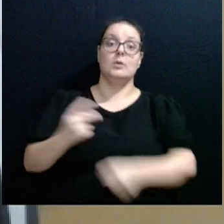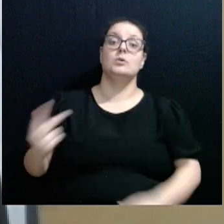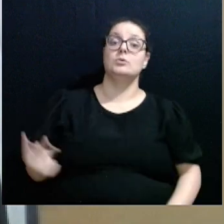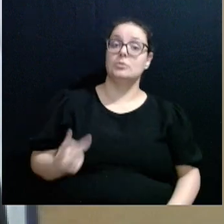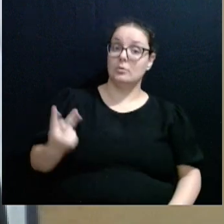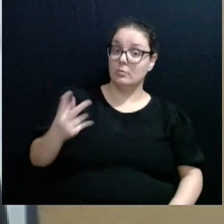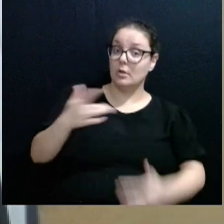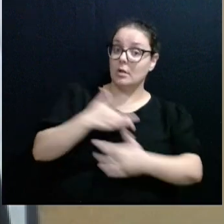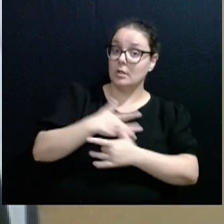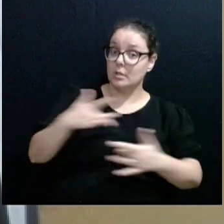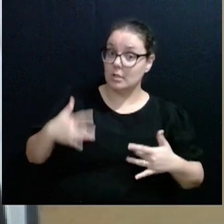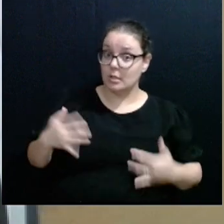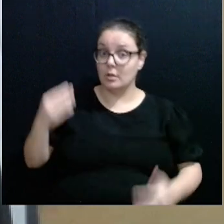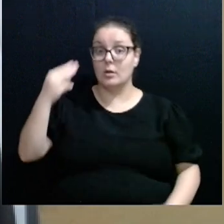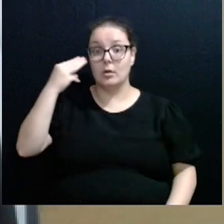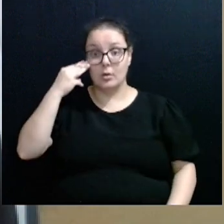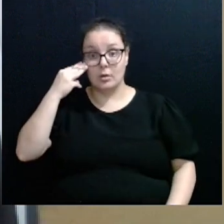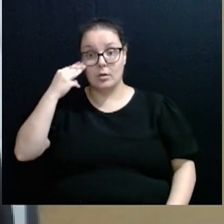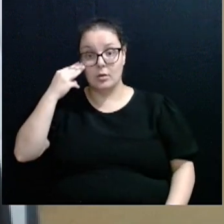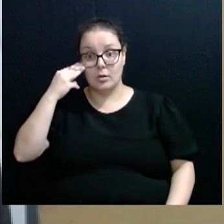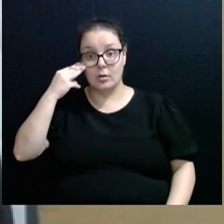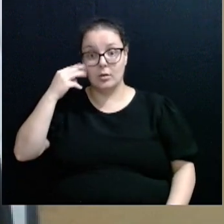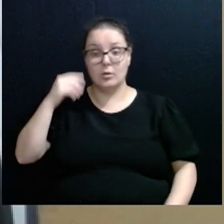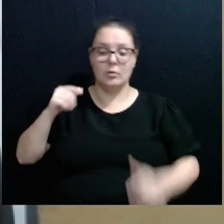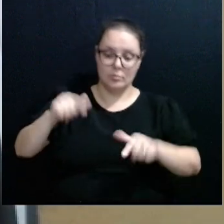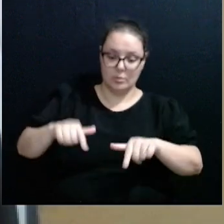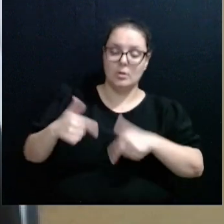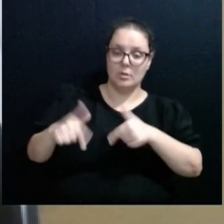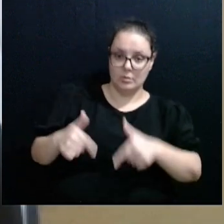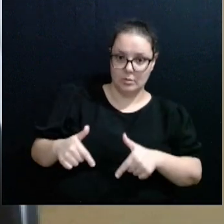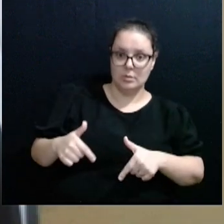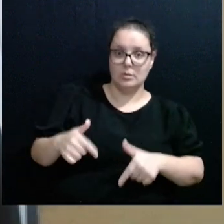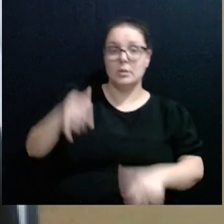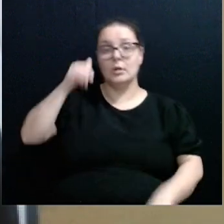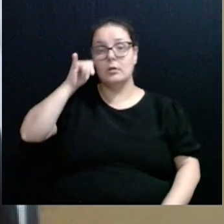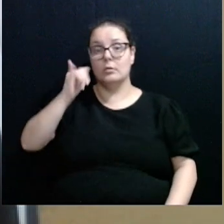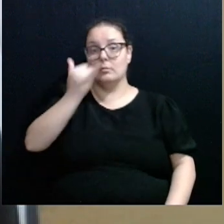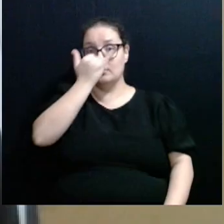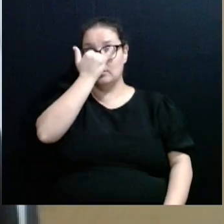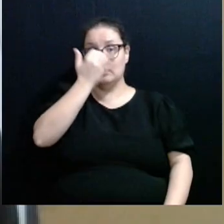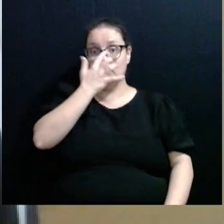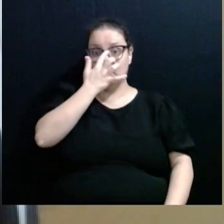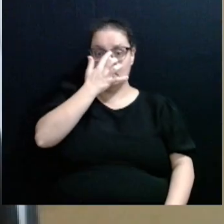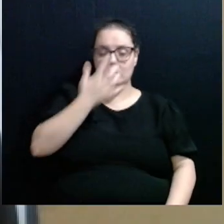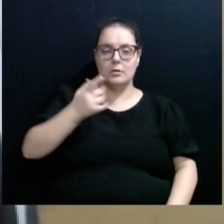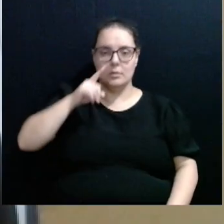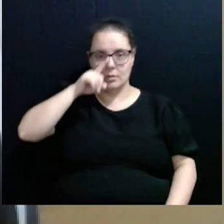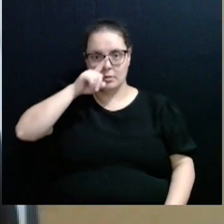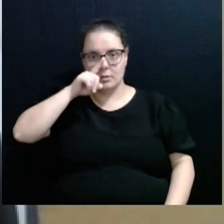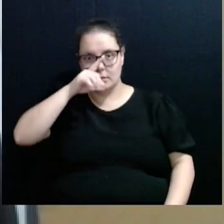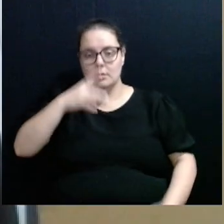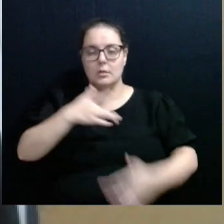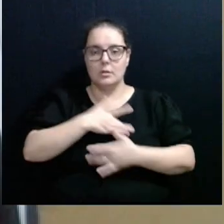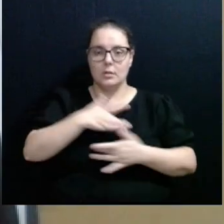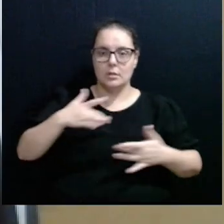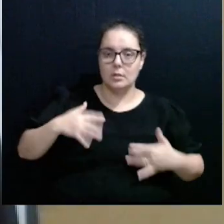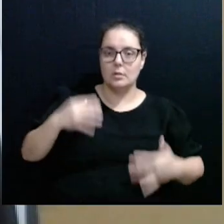mental ou no ambiente de trabalho e da prevenção de riscos à saúde mental, não